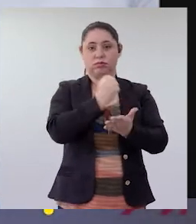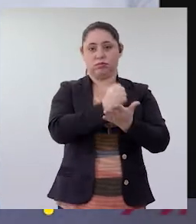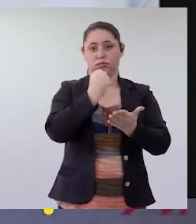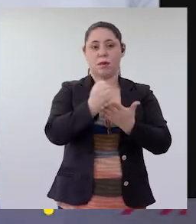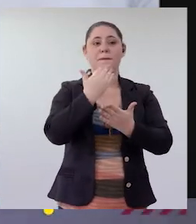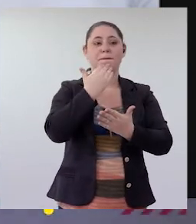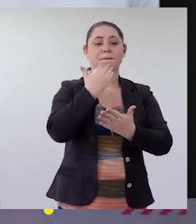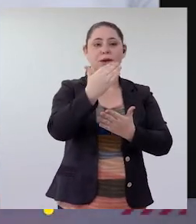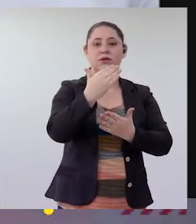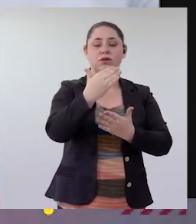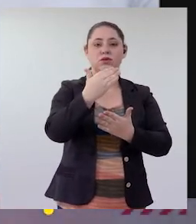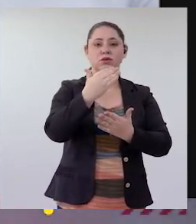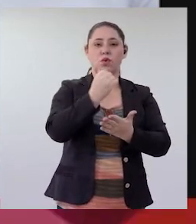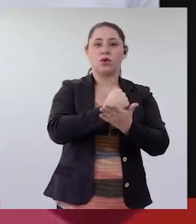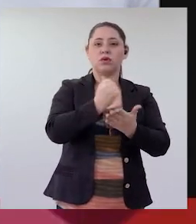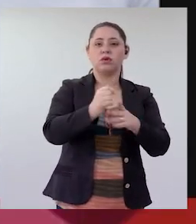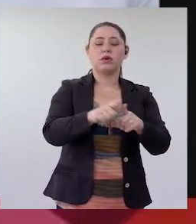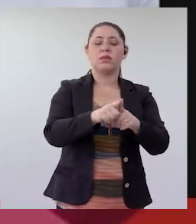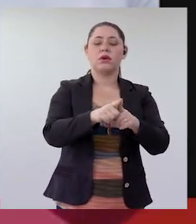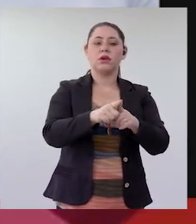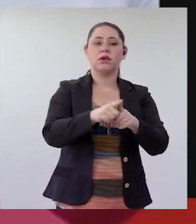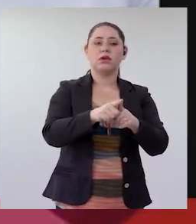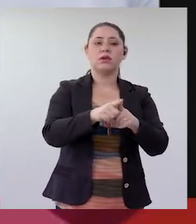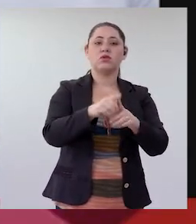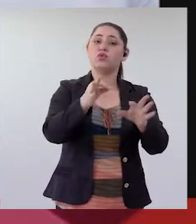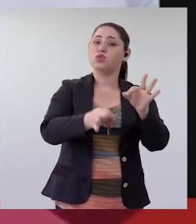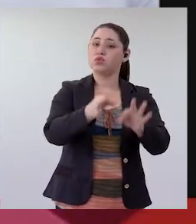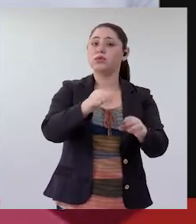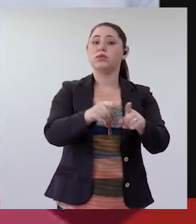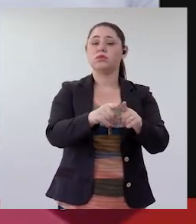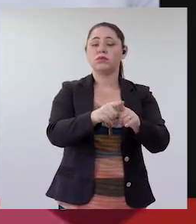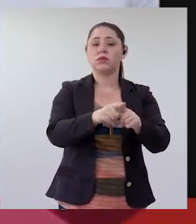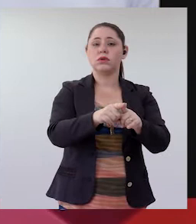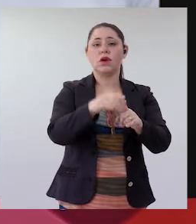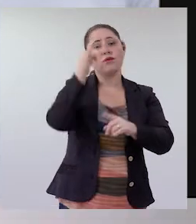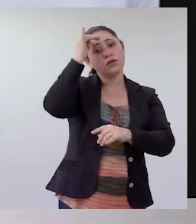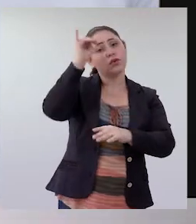esses pedidos, de procurar os cartórios, até de procurar o próprio Poder Judiciário.